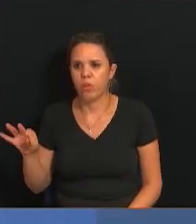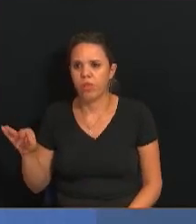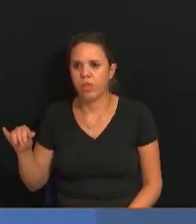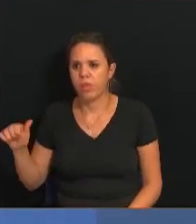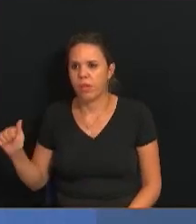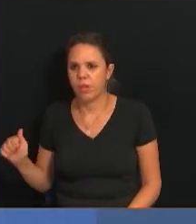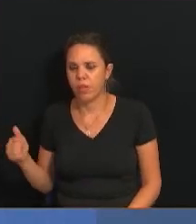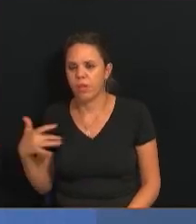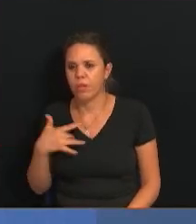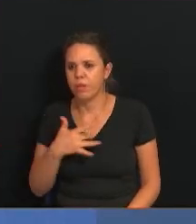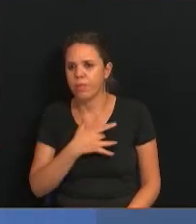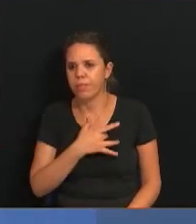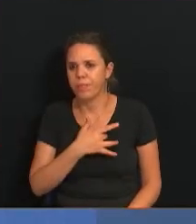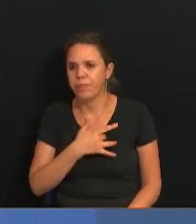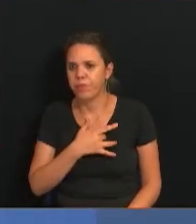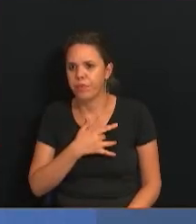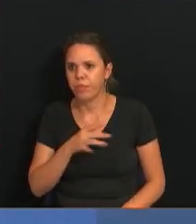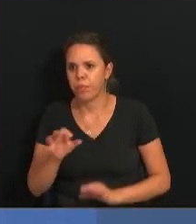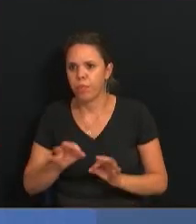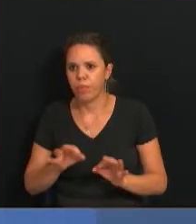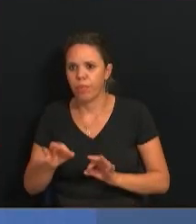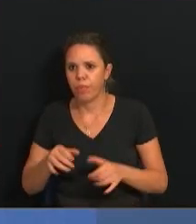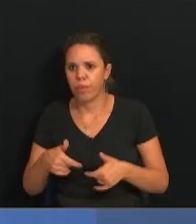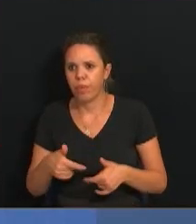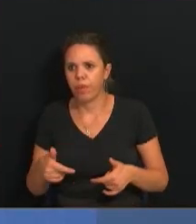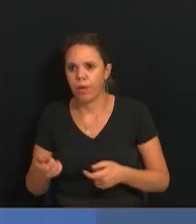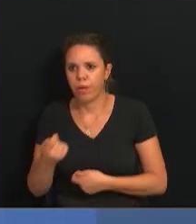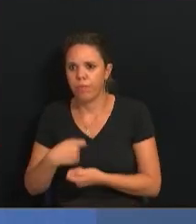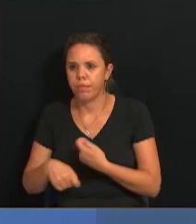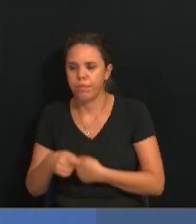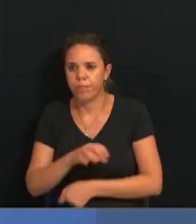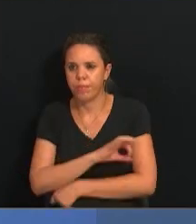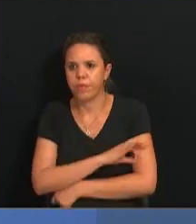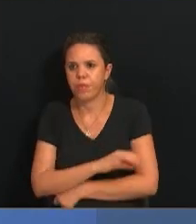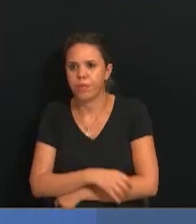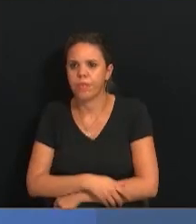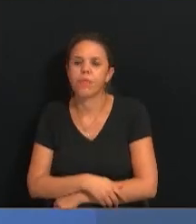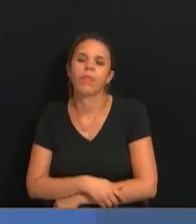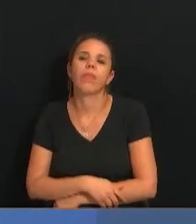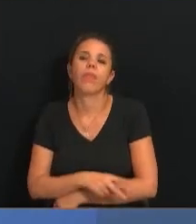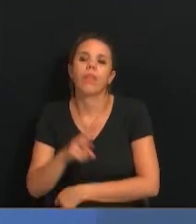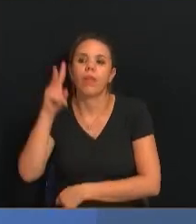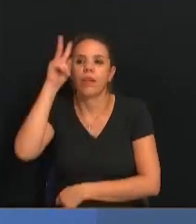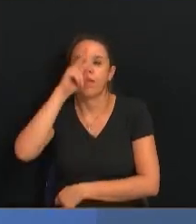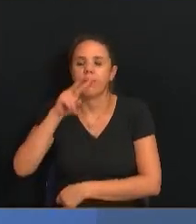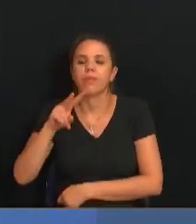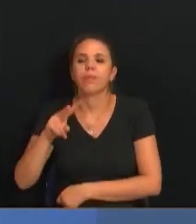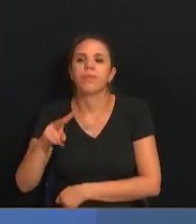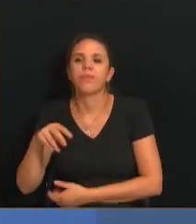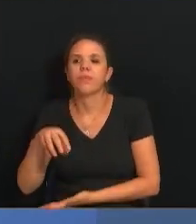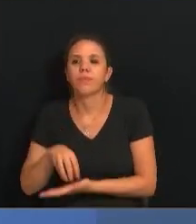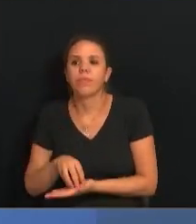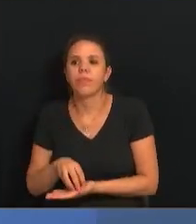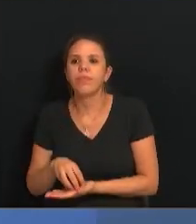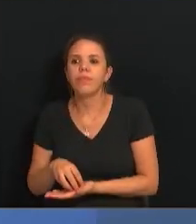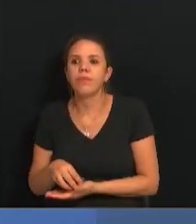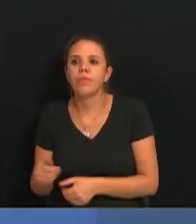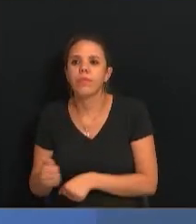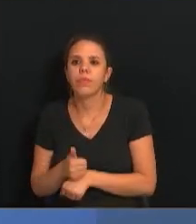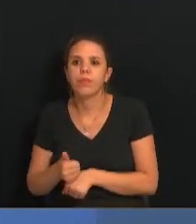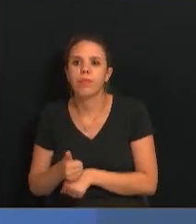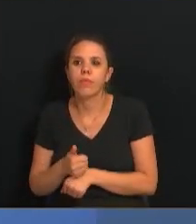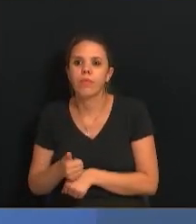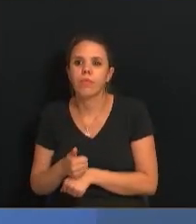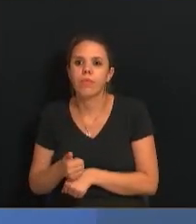a saúde pública e providências a serem tomadas pela administração pública municipal. A gente lembra que o Supremo reconheceu essa profissão.